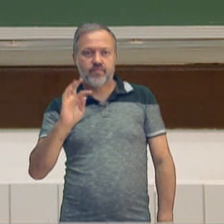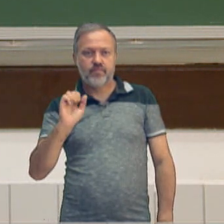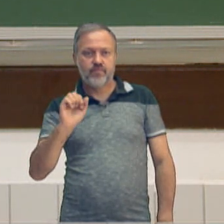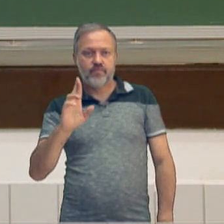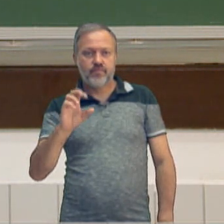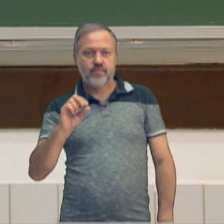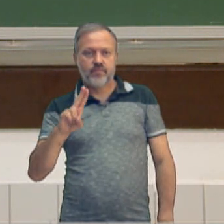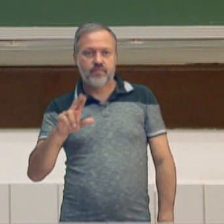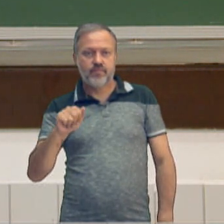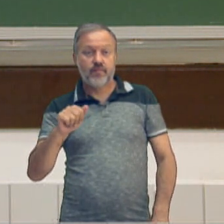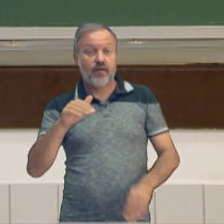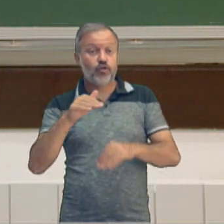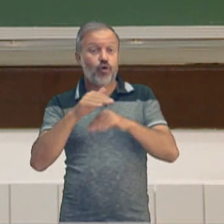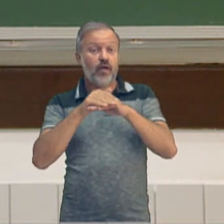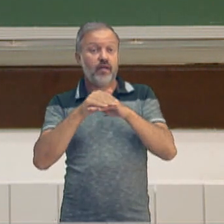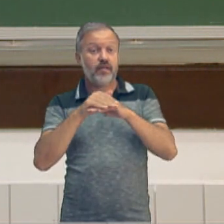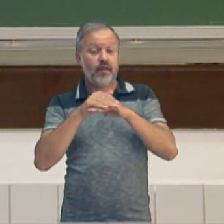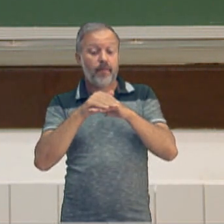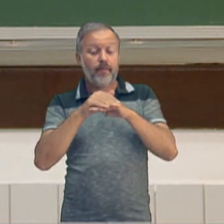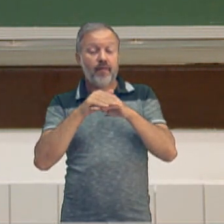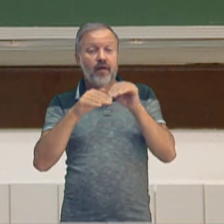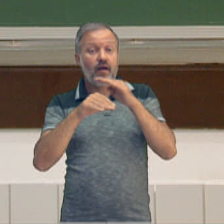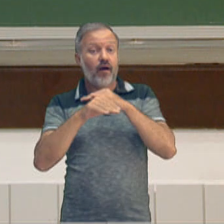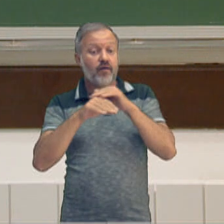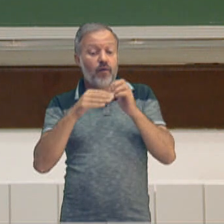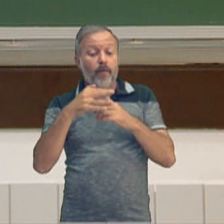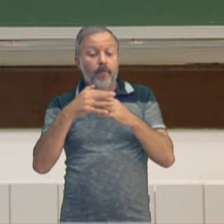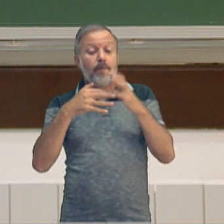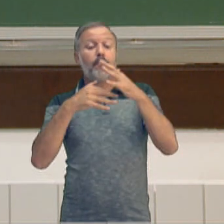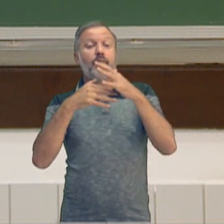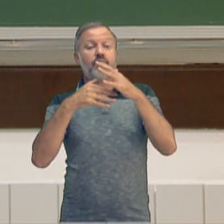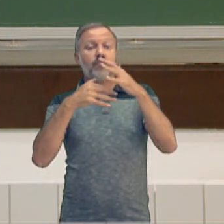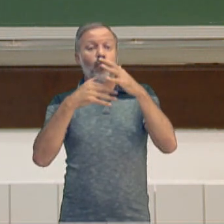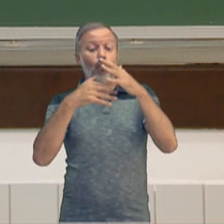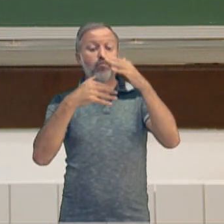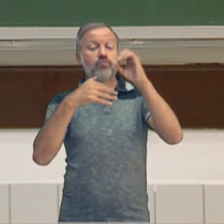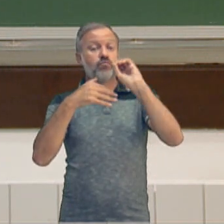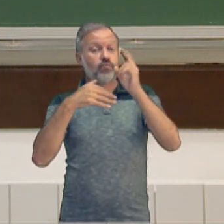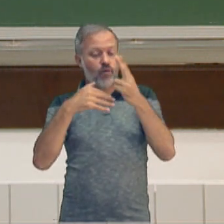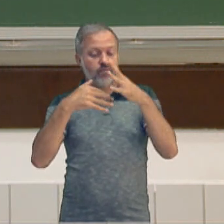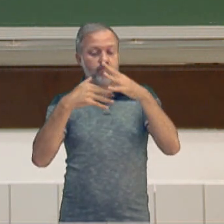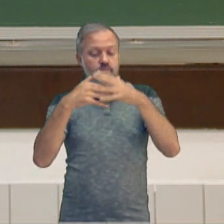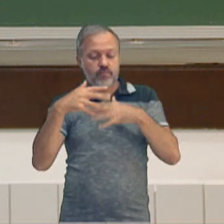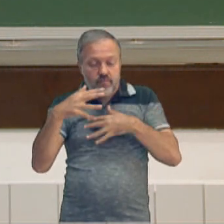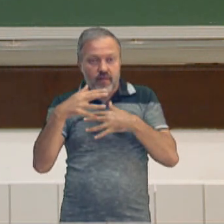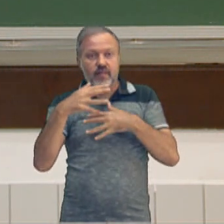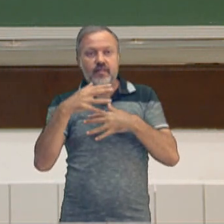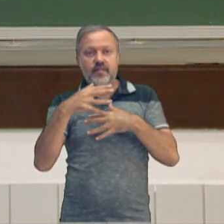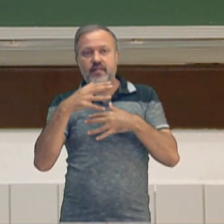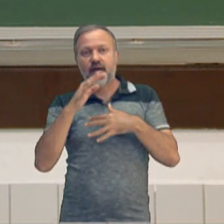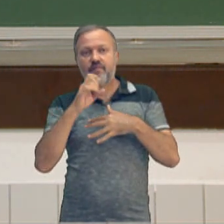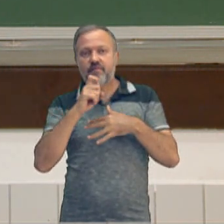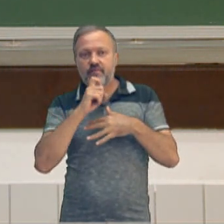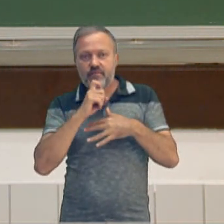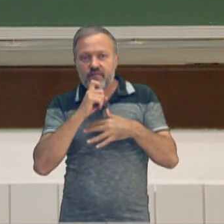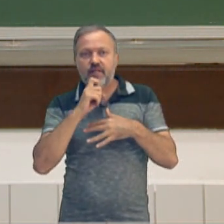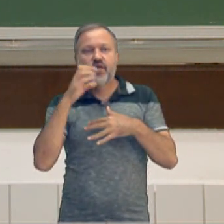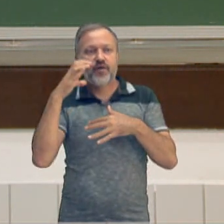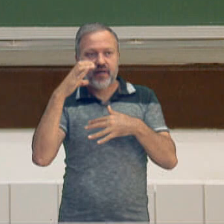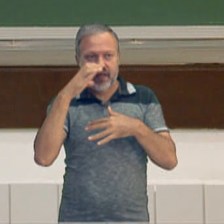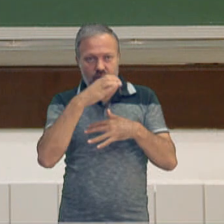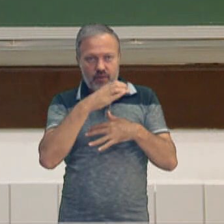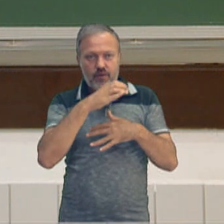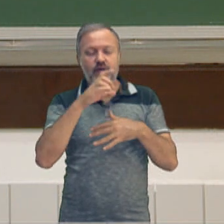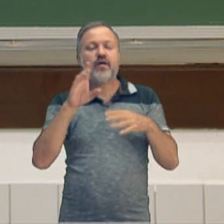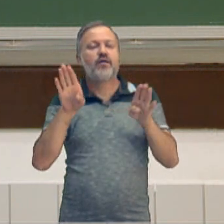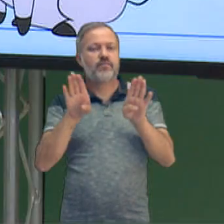isolante térmico, fonte de energia. Então, tem muita função para lipídio, tá? Então, são bem importantes para a gente. E onde eles são encontrados? Os alimentos que a